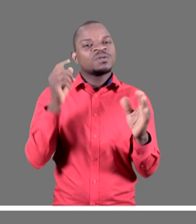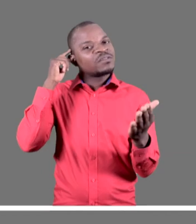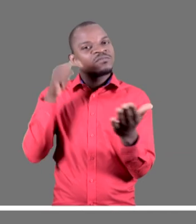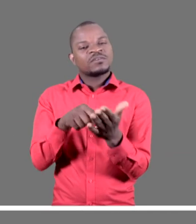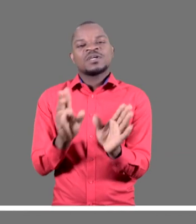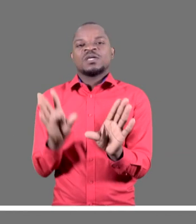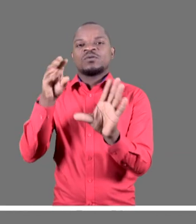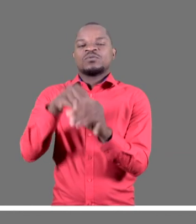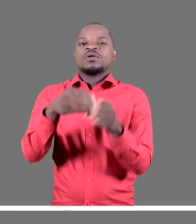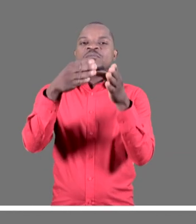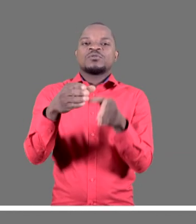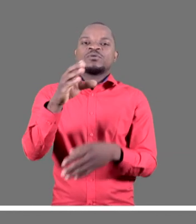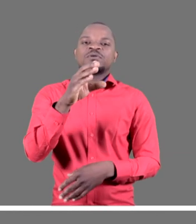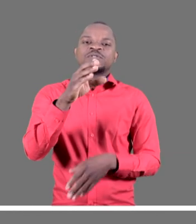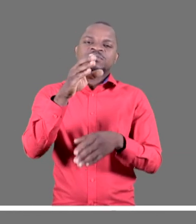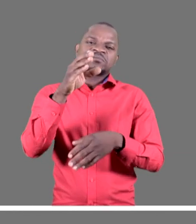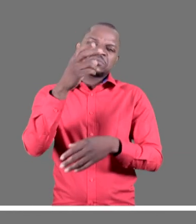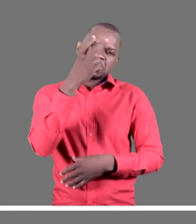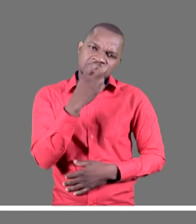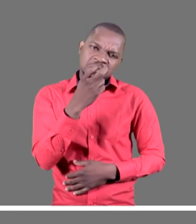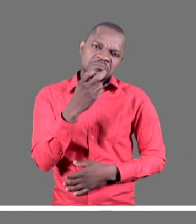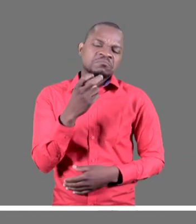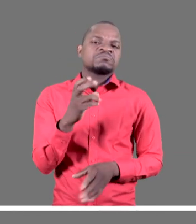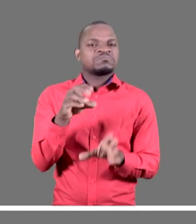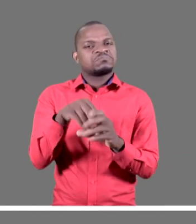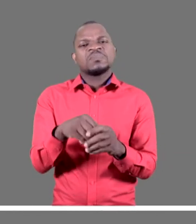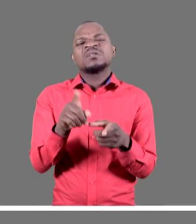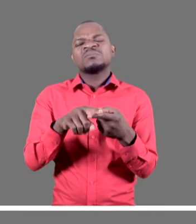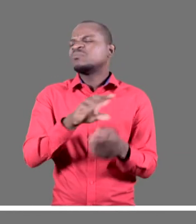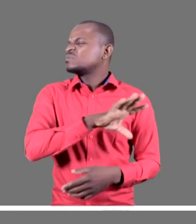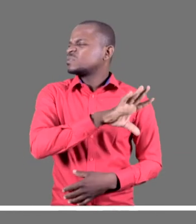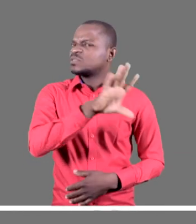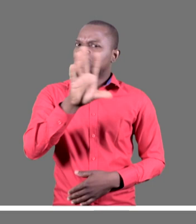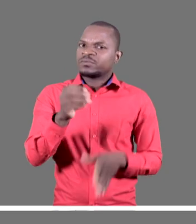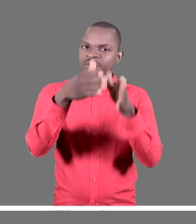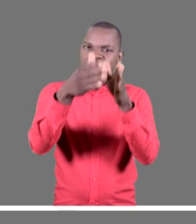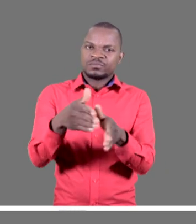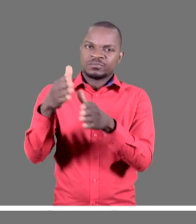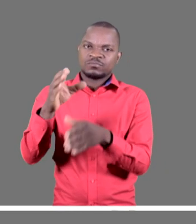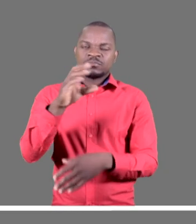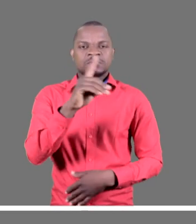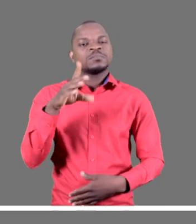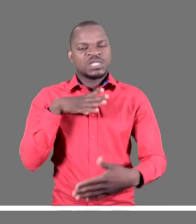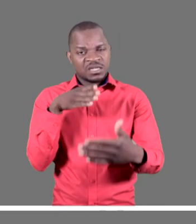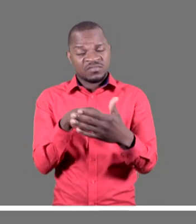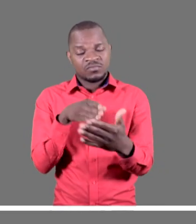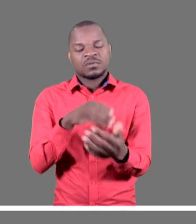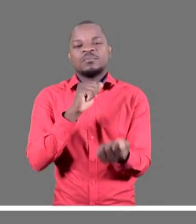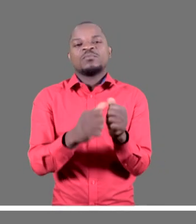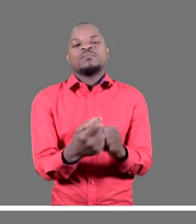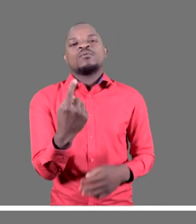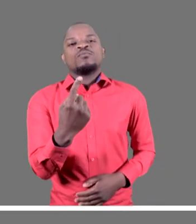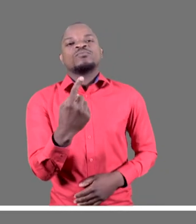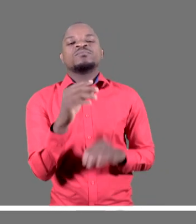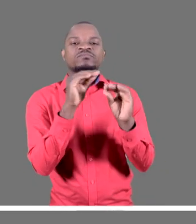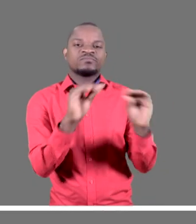das pessoas cegas, crianças que estejam lá para a educação. Não só todas as pessoas com deficiência têm dificuldades nesse assunto de educação,